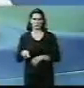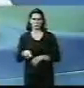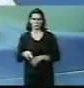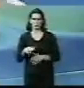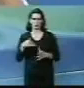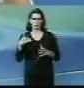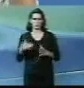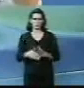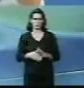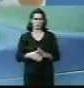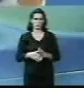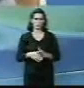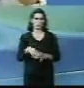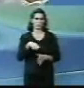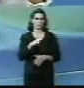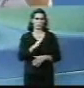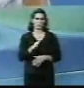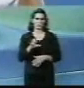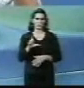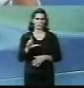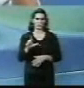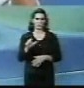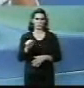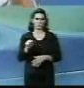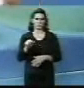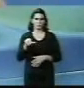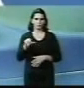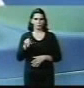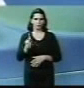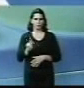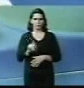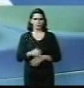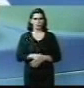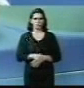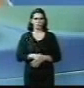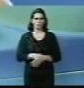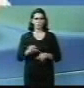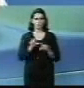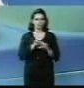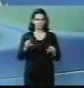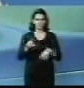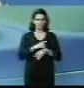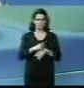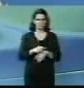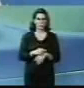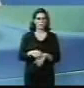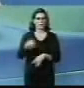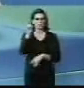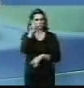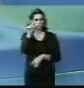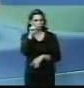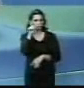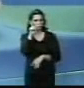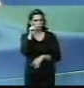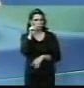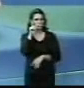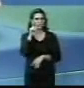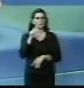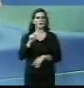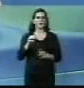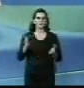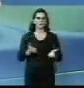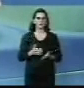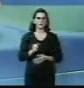todos esses sites são cadastrados nesse blacklist. E ela recebe atualização constante dos usuários. O DanceGuard, ele